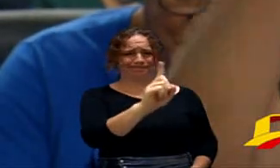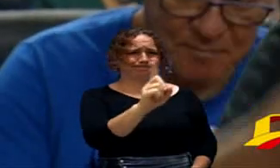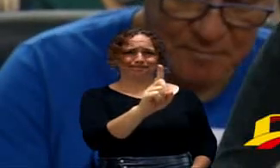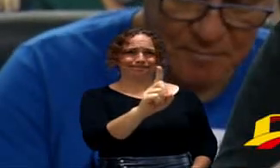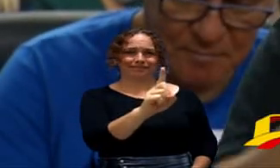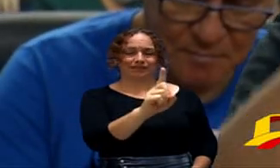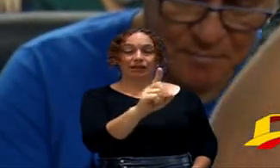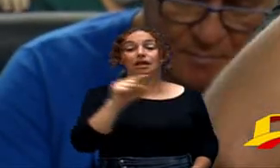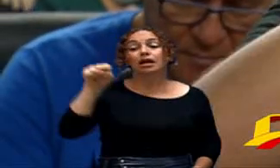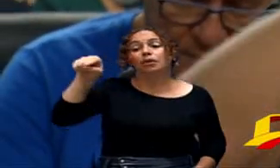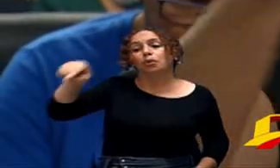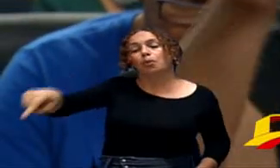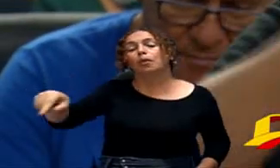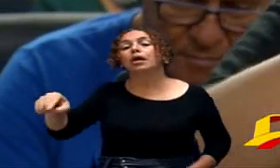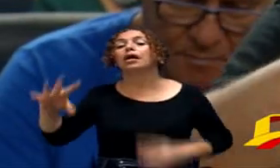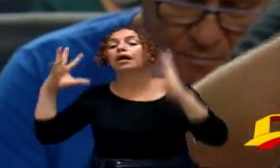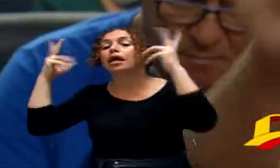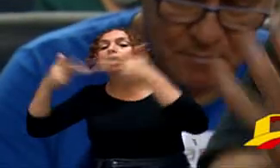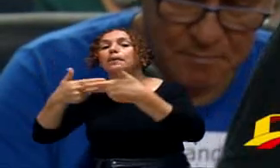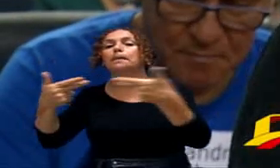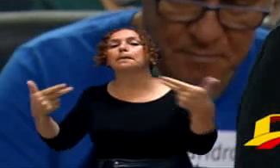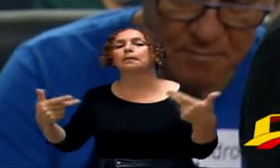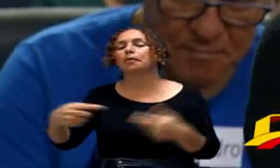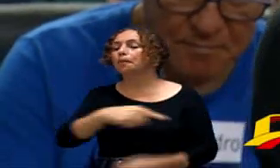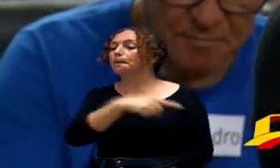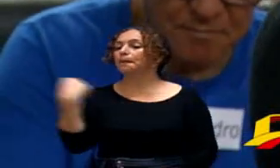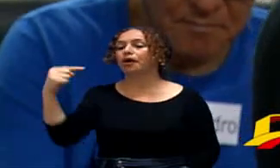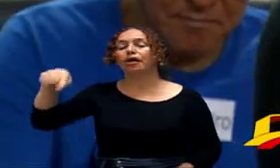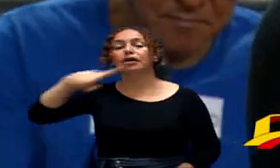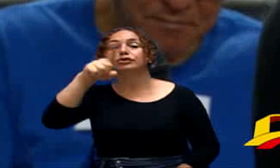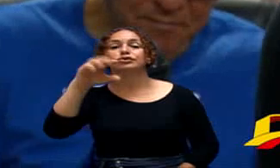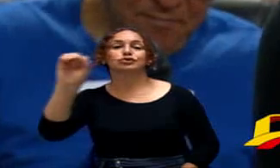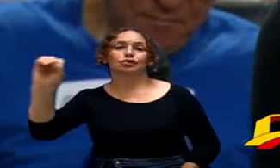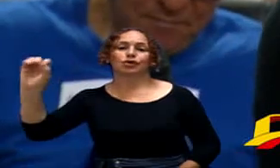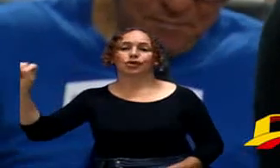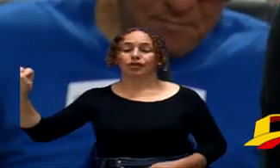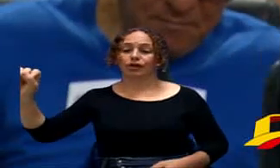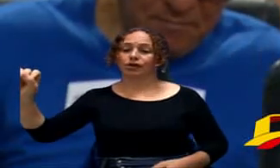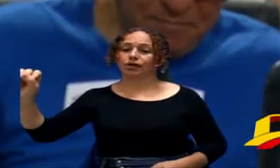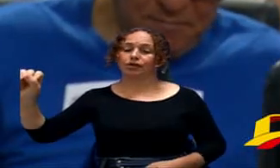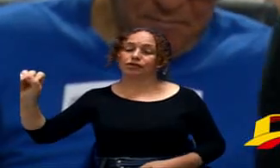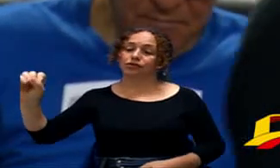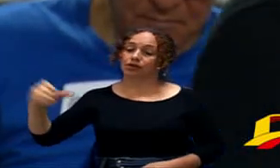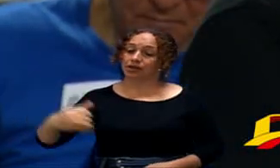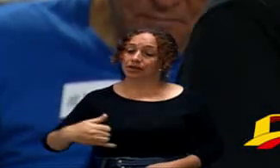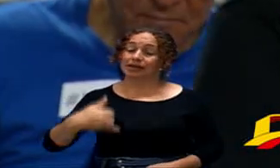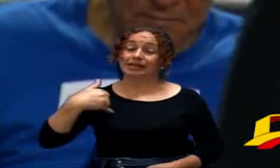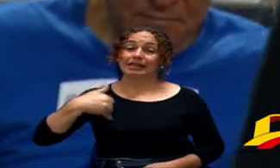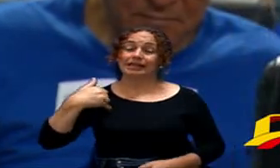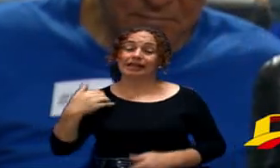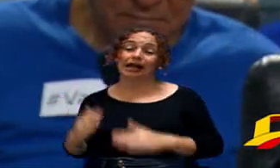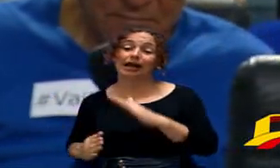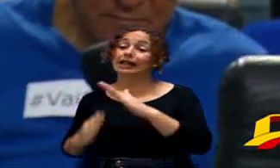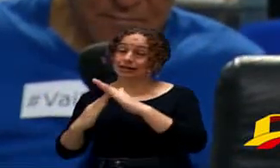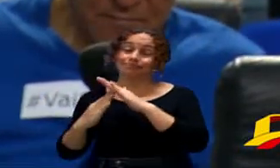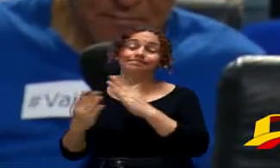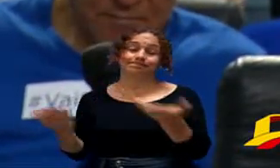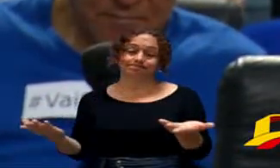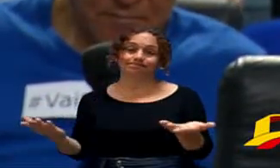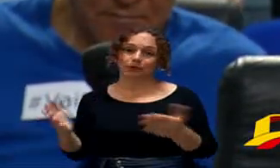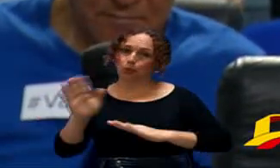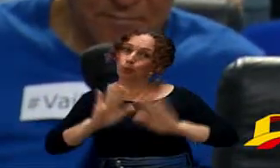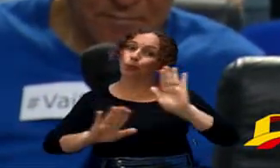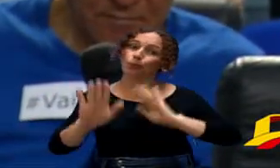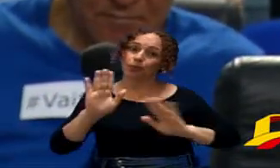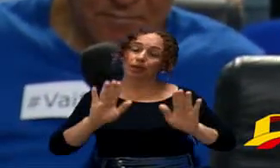no zoológico, é porque deu o tempo de vida dele. Então, a gente também precisa tomar cuidado com essas coisas que a gente está falando.